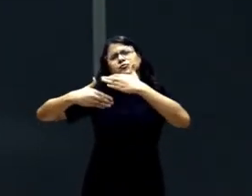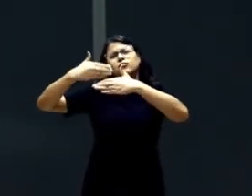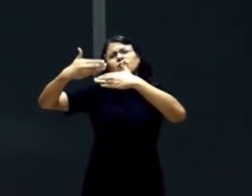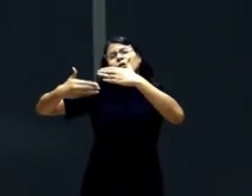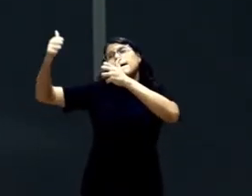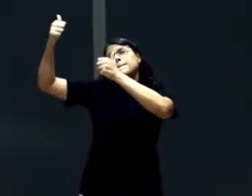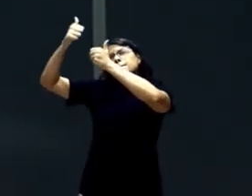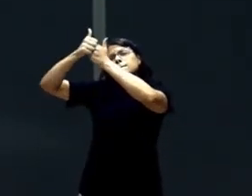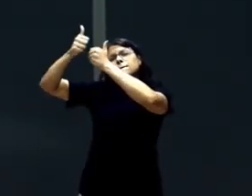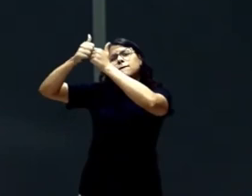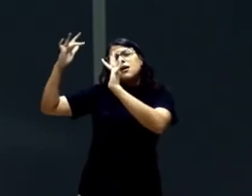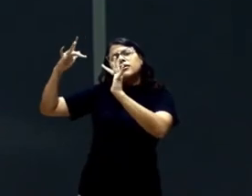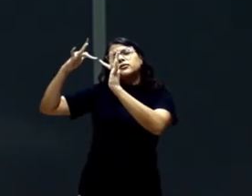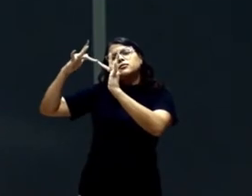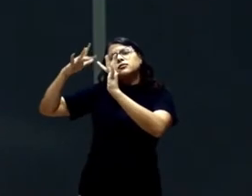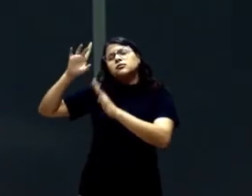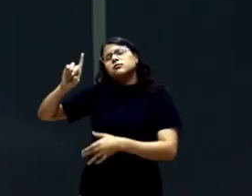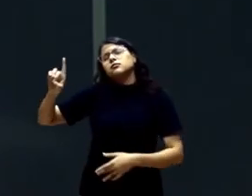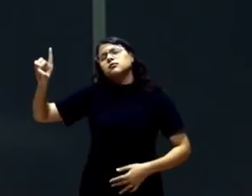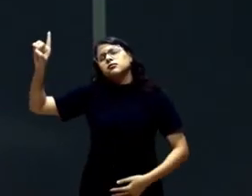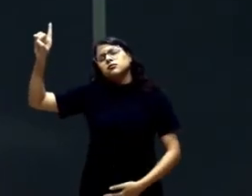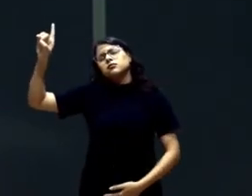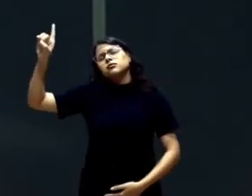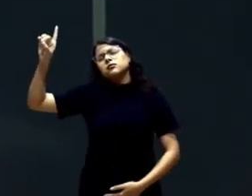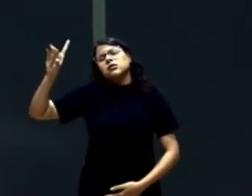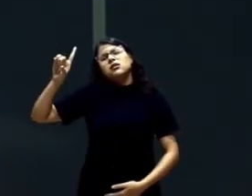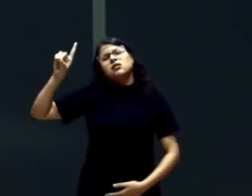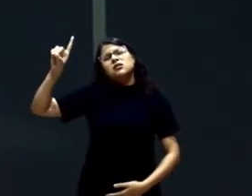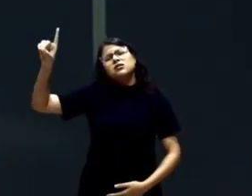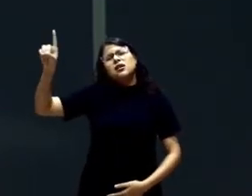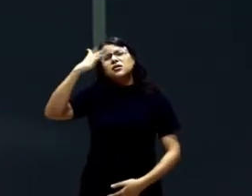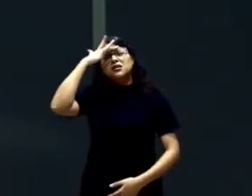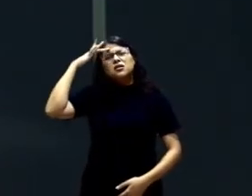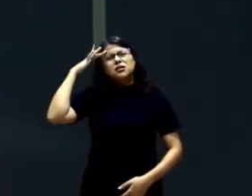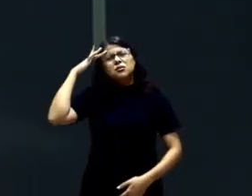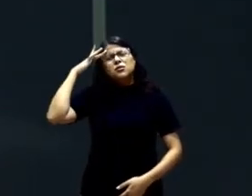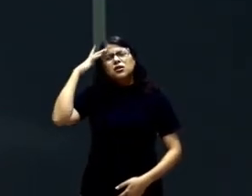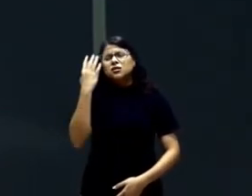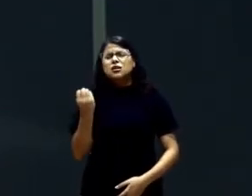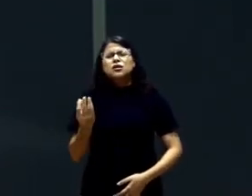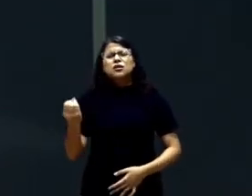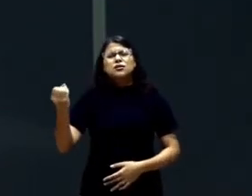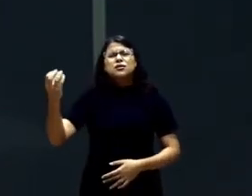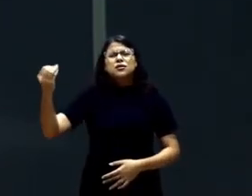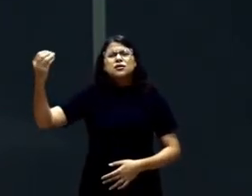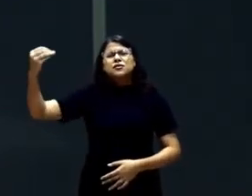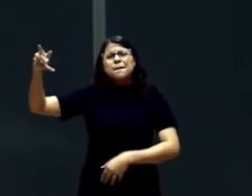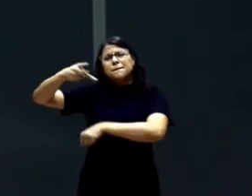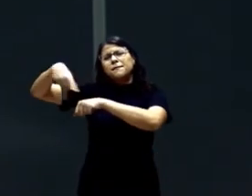Ti dia a dia, Papai querido. Guarda os Teus filhos em viagem, guarda os Teus filhos ali no